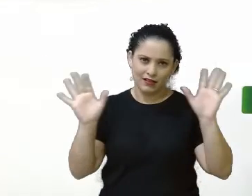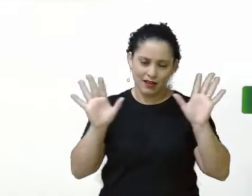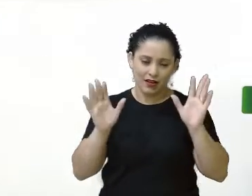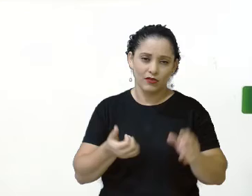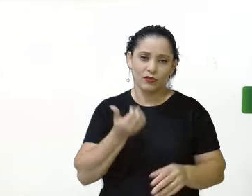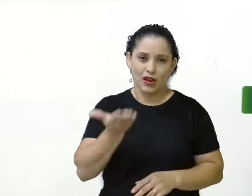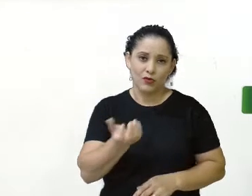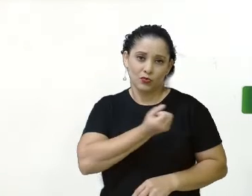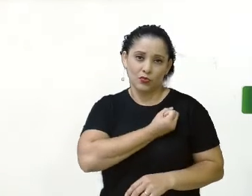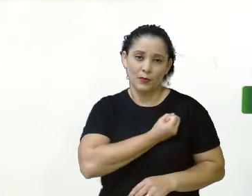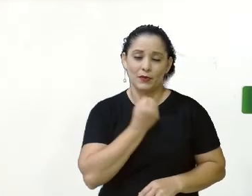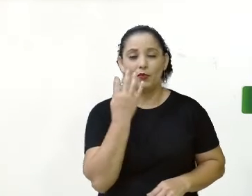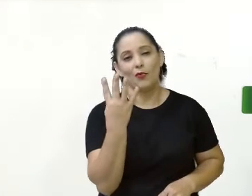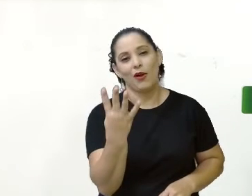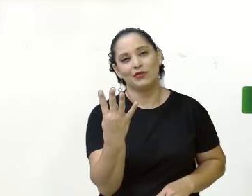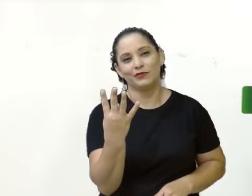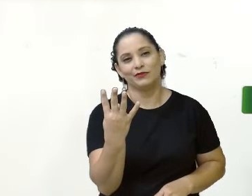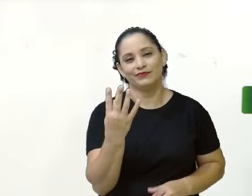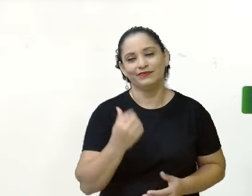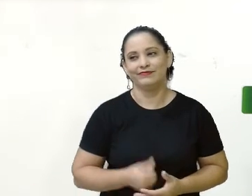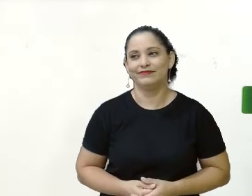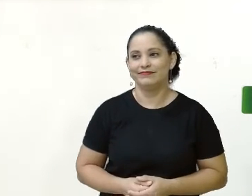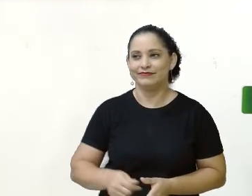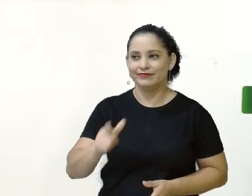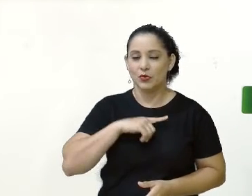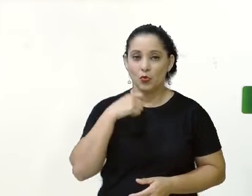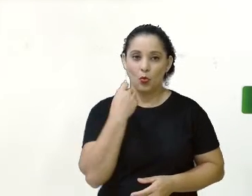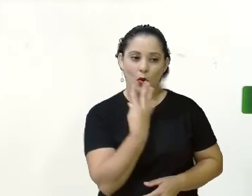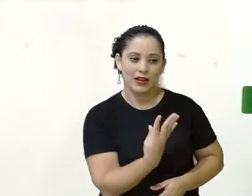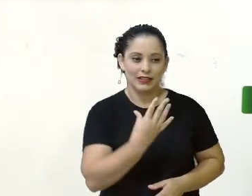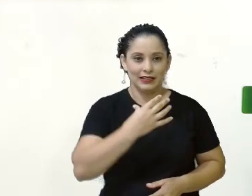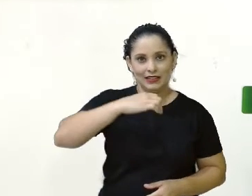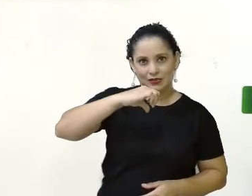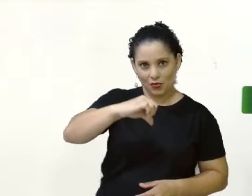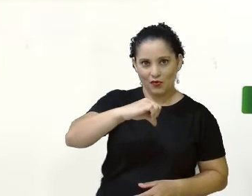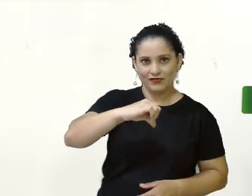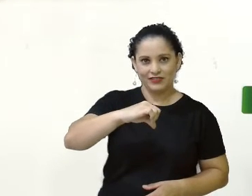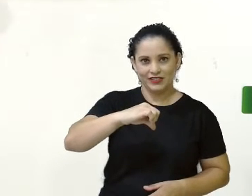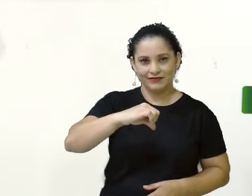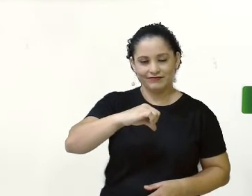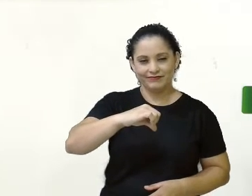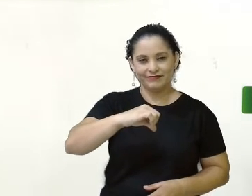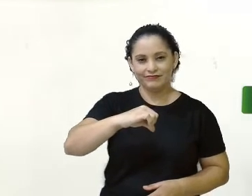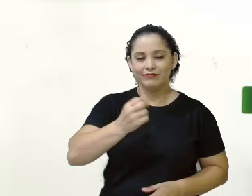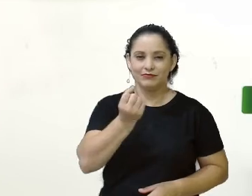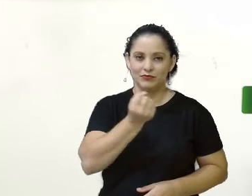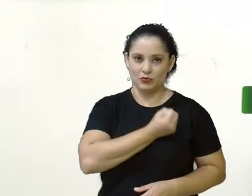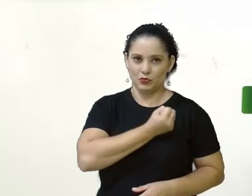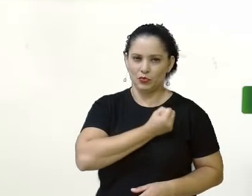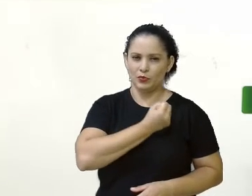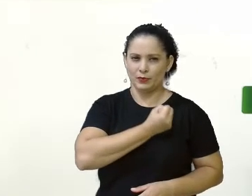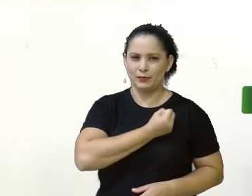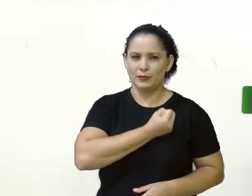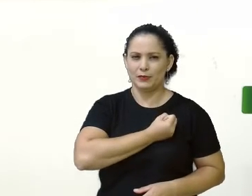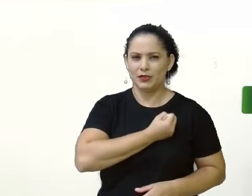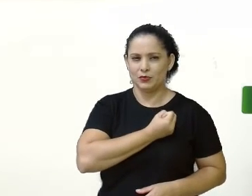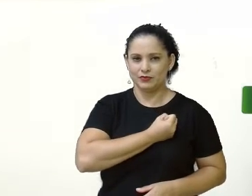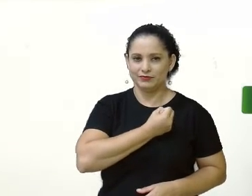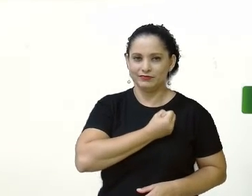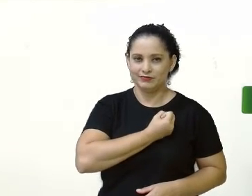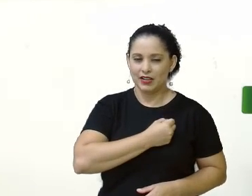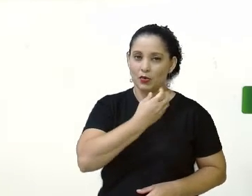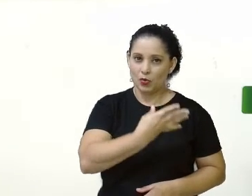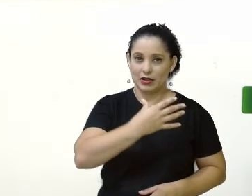número 4. Olha, eu peguei o 49 primeiro. O número que chega perto ao